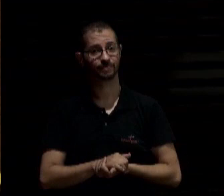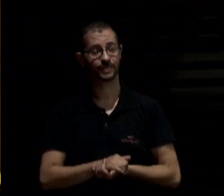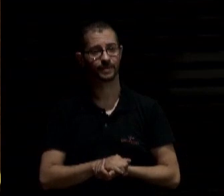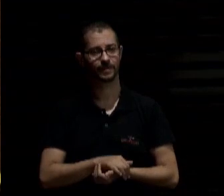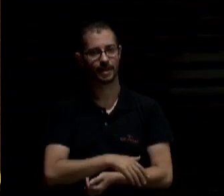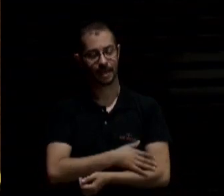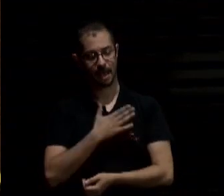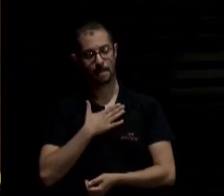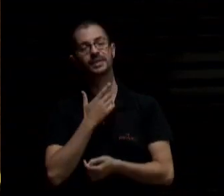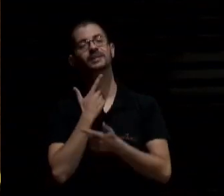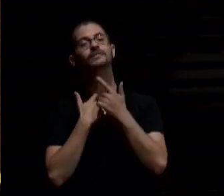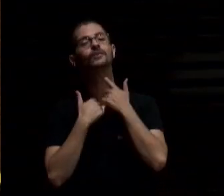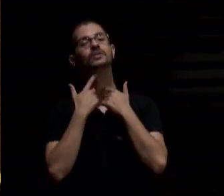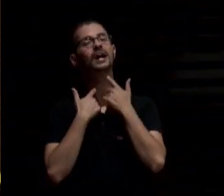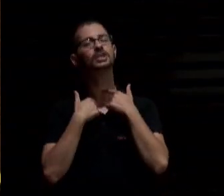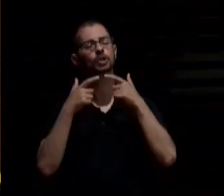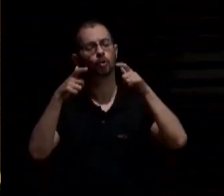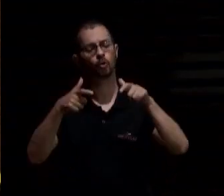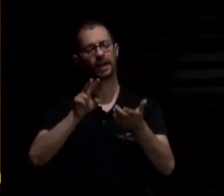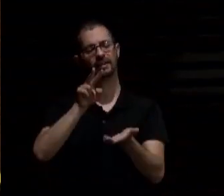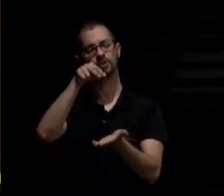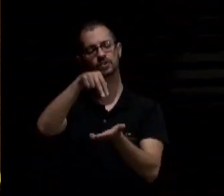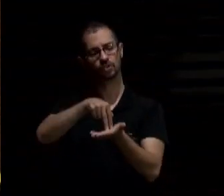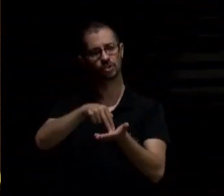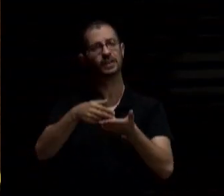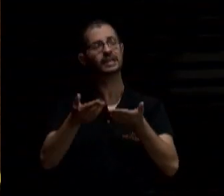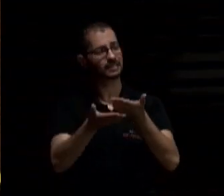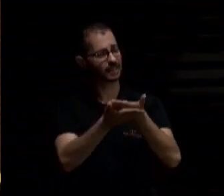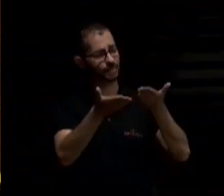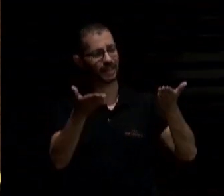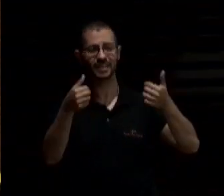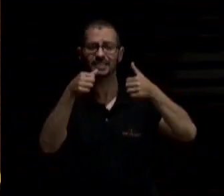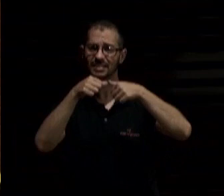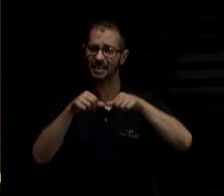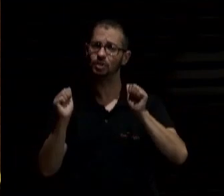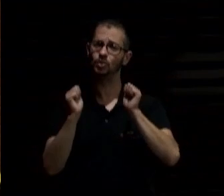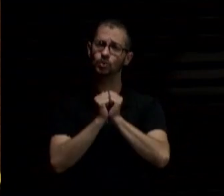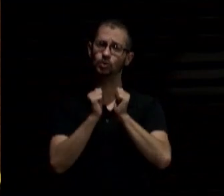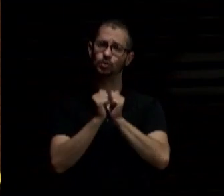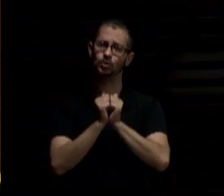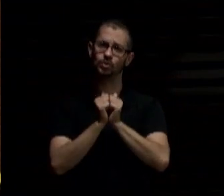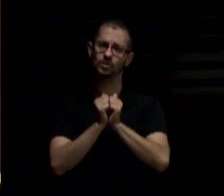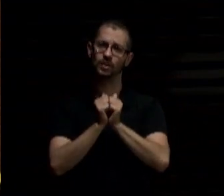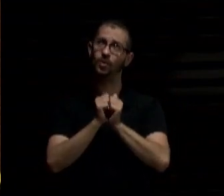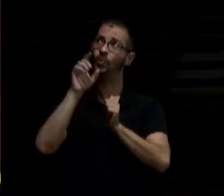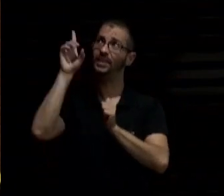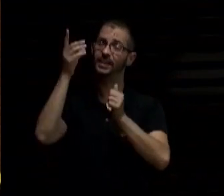a minha vontade é que onde eu estou, estejam também comigo os que me